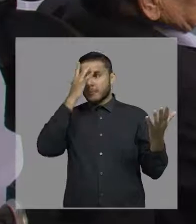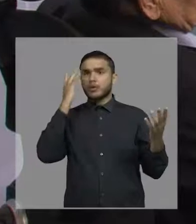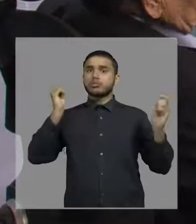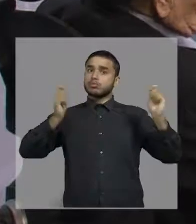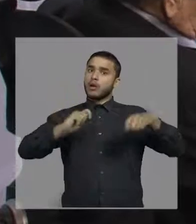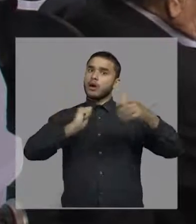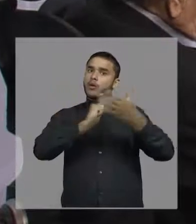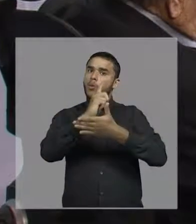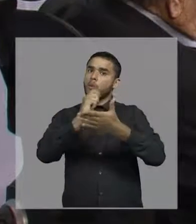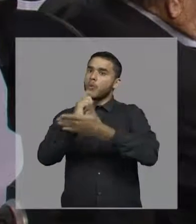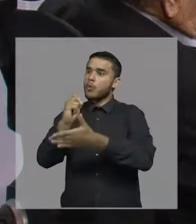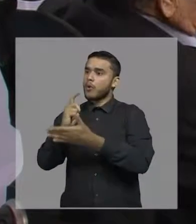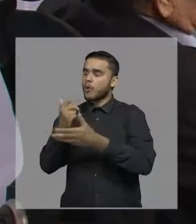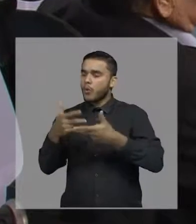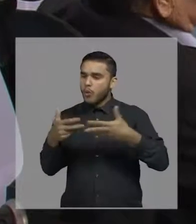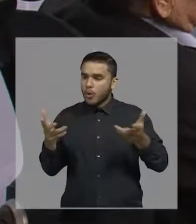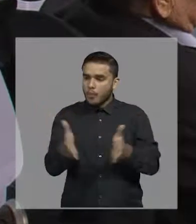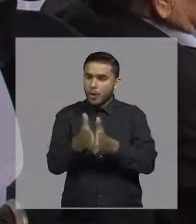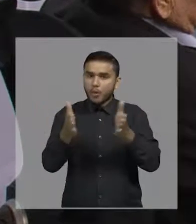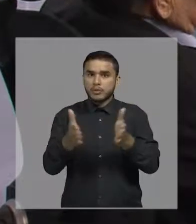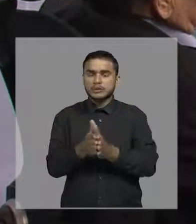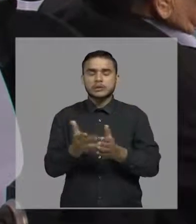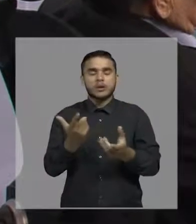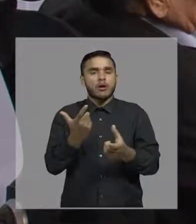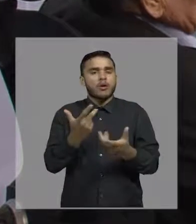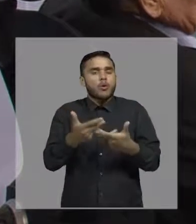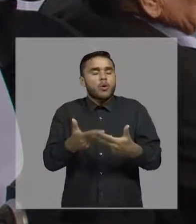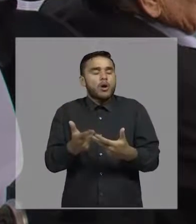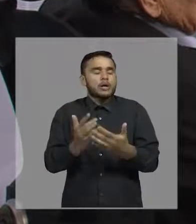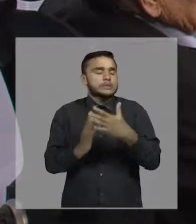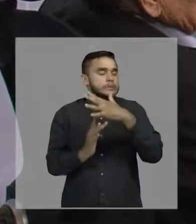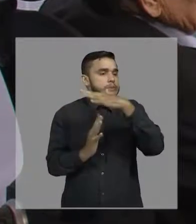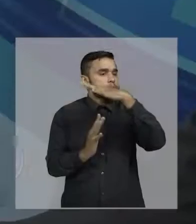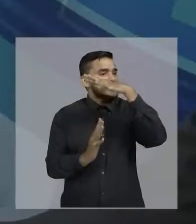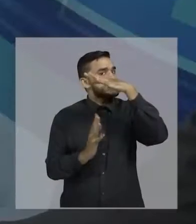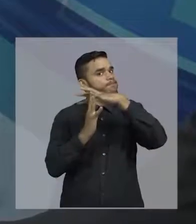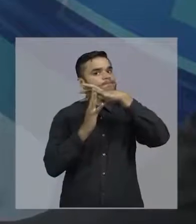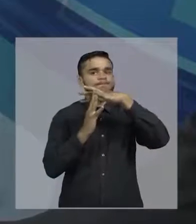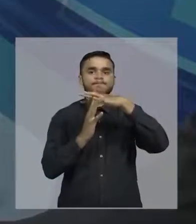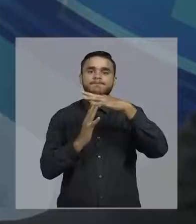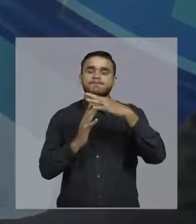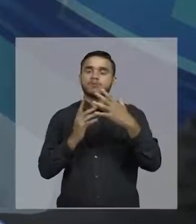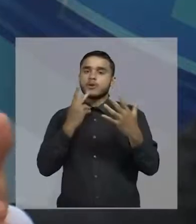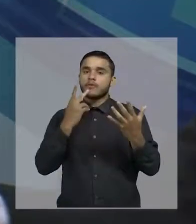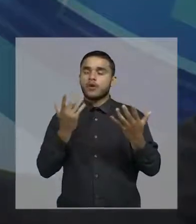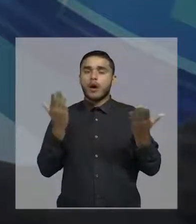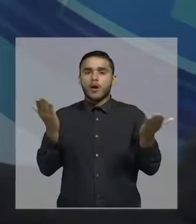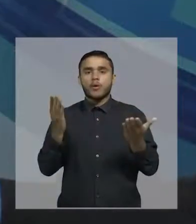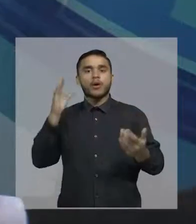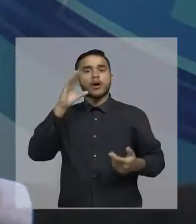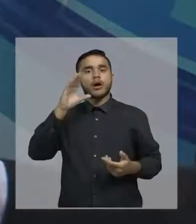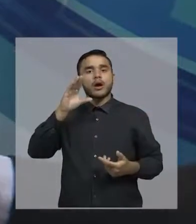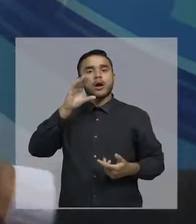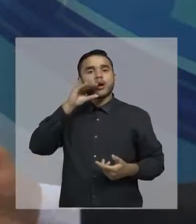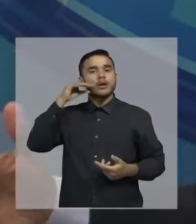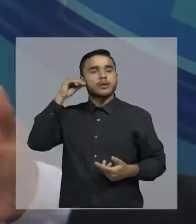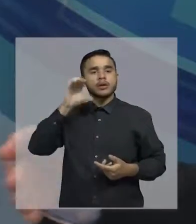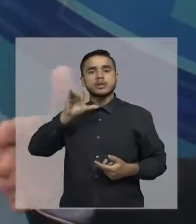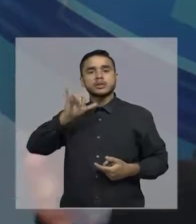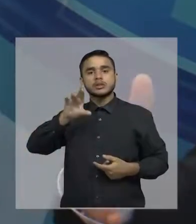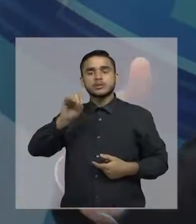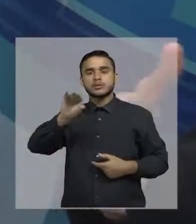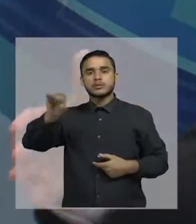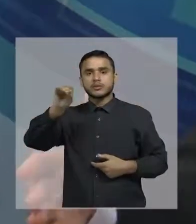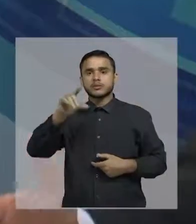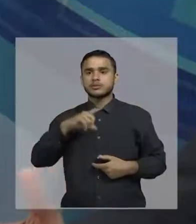E quando esse endividamento chegou ao ponto de saturação, daí o Ciro Gomes falar em